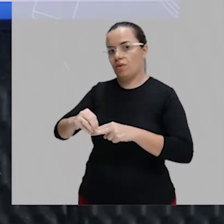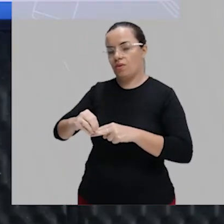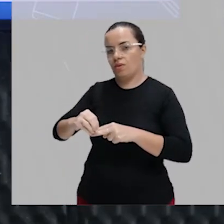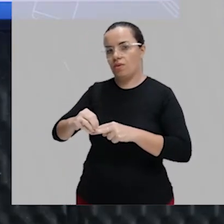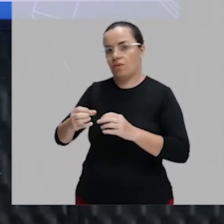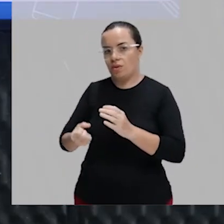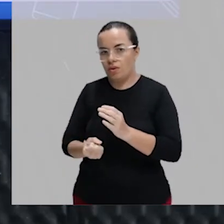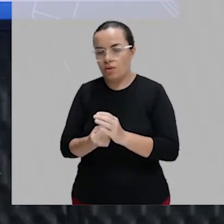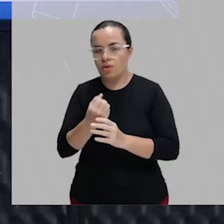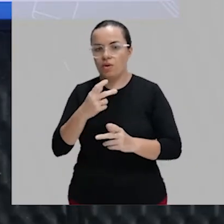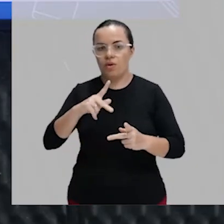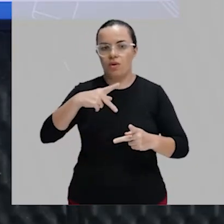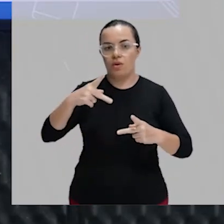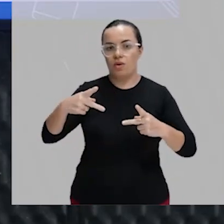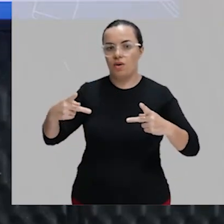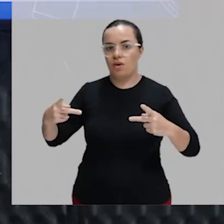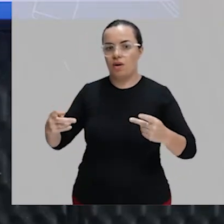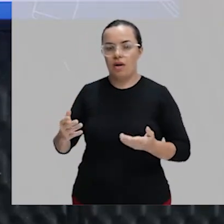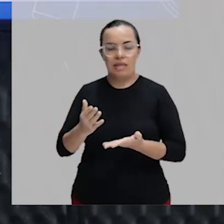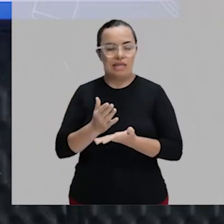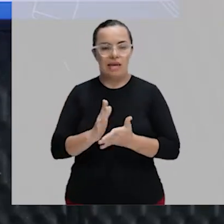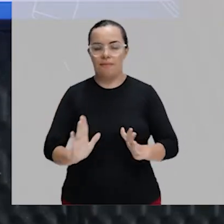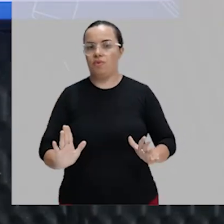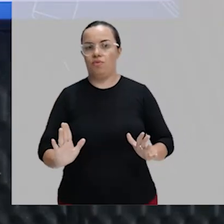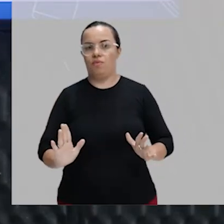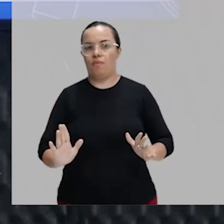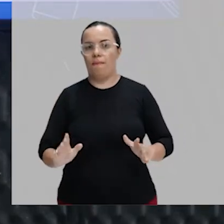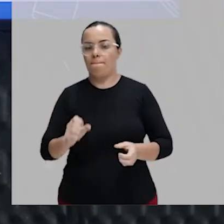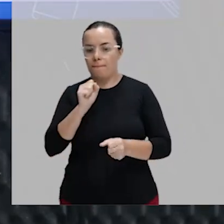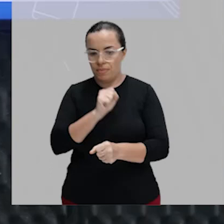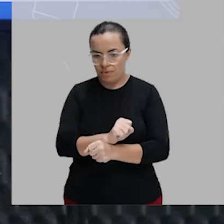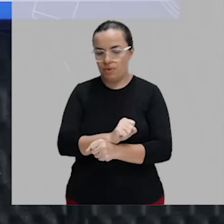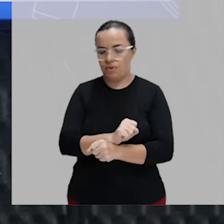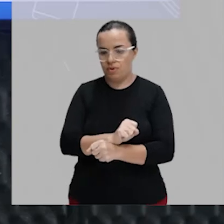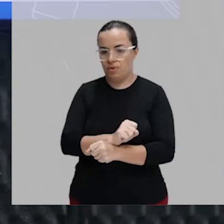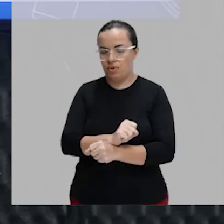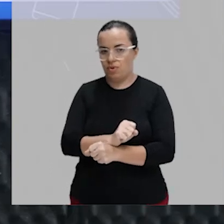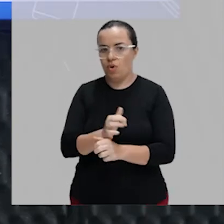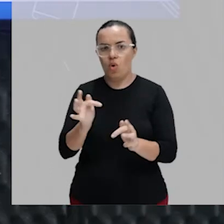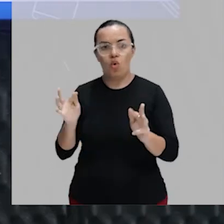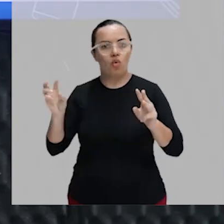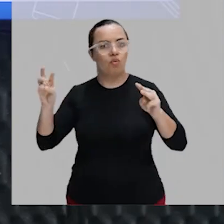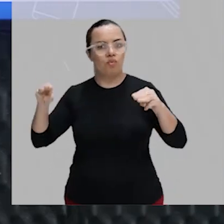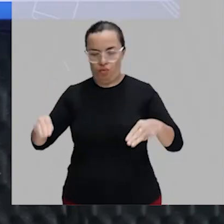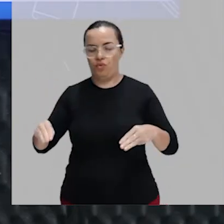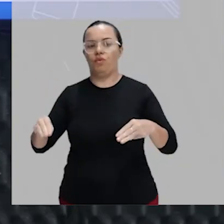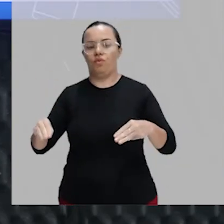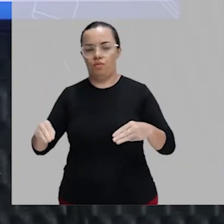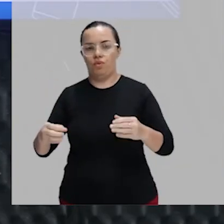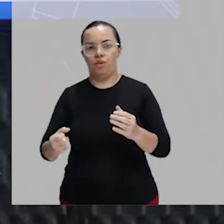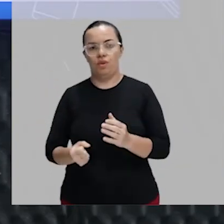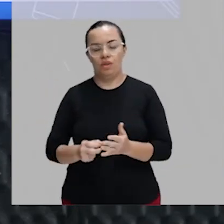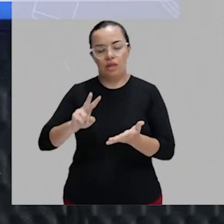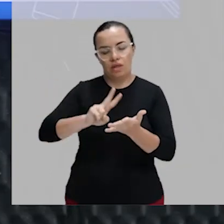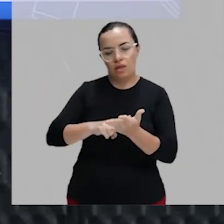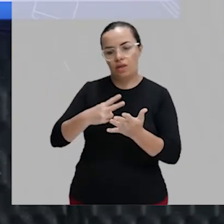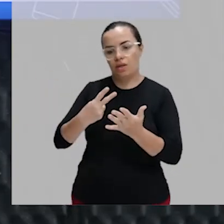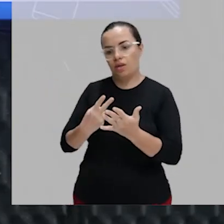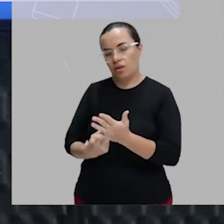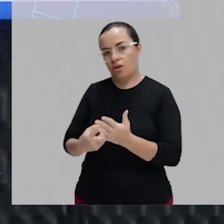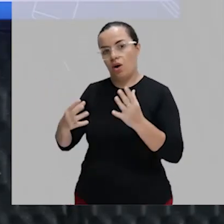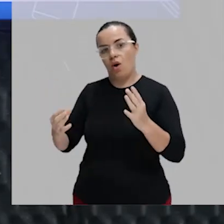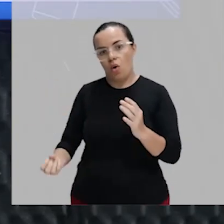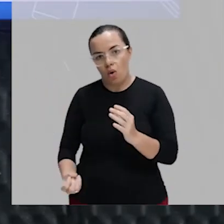síntese proteica acabou. Então, ele vai indicar o final do processo de tradução ou